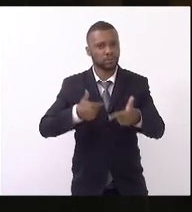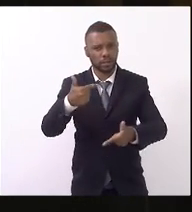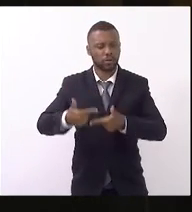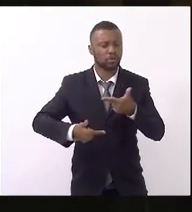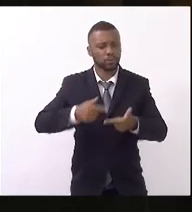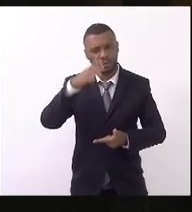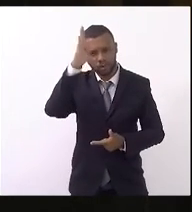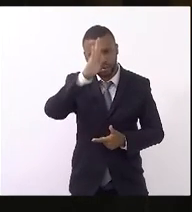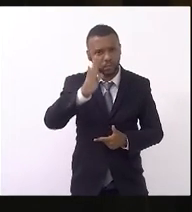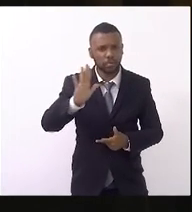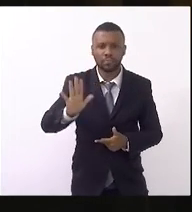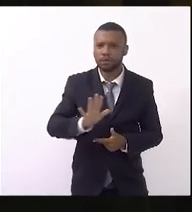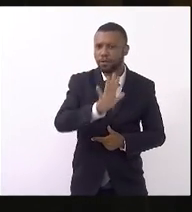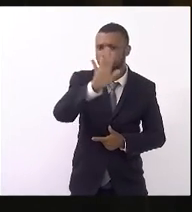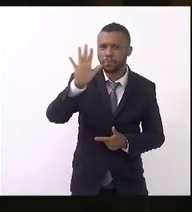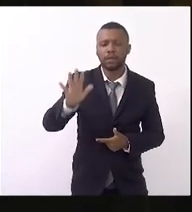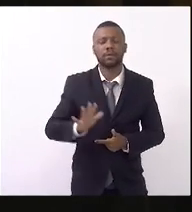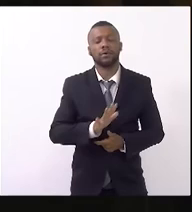país?